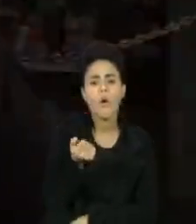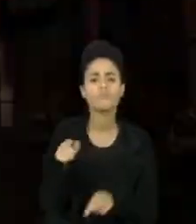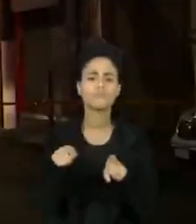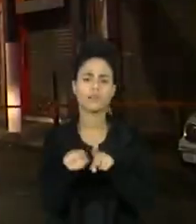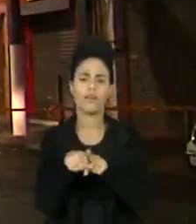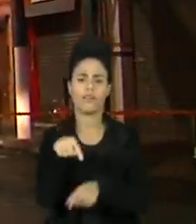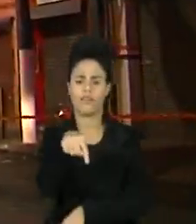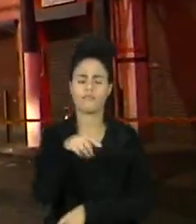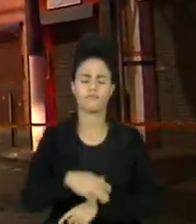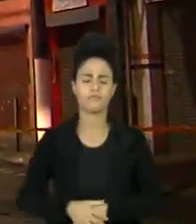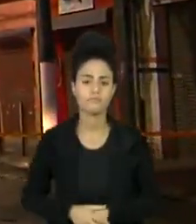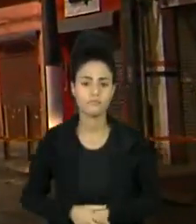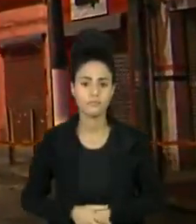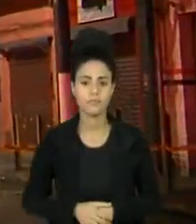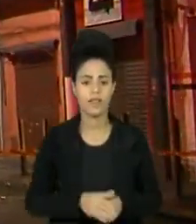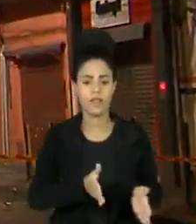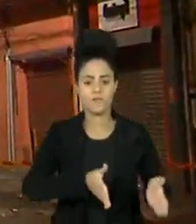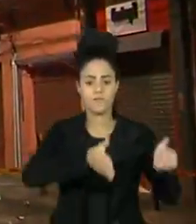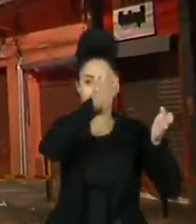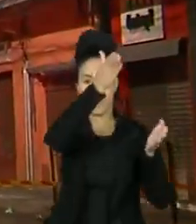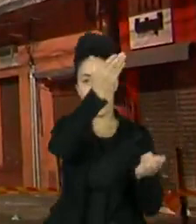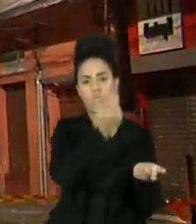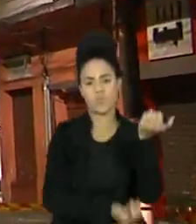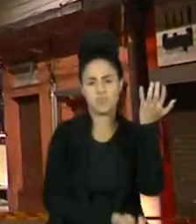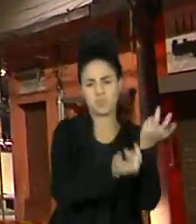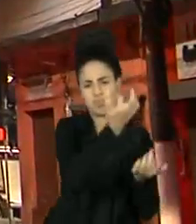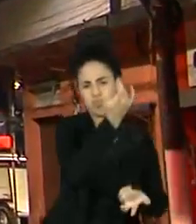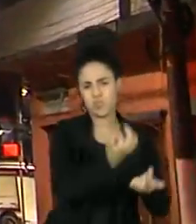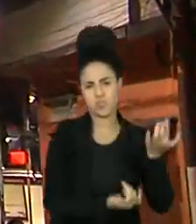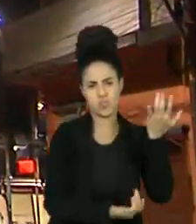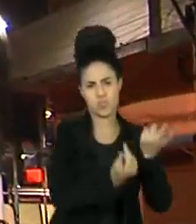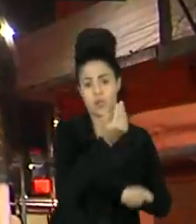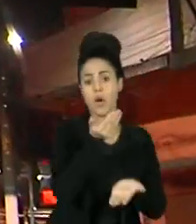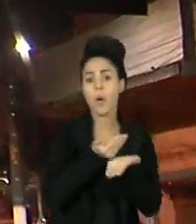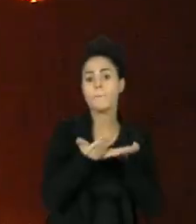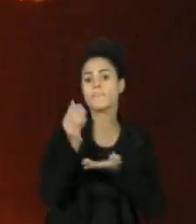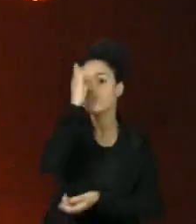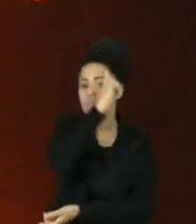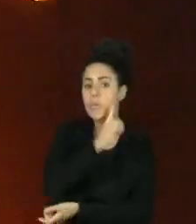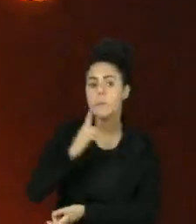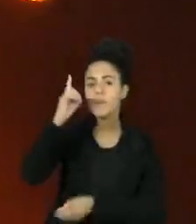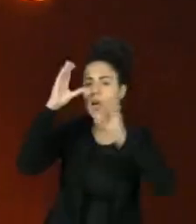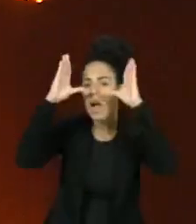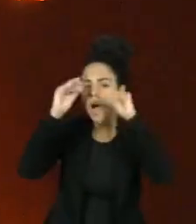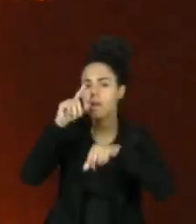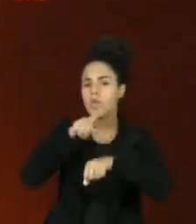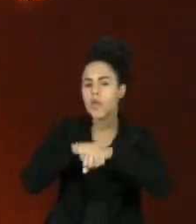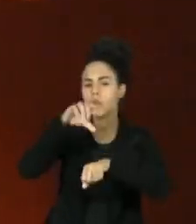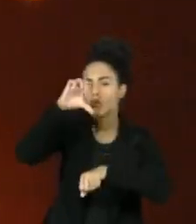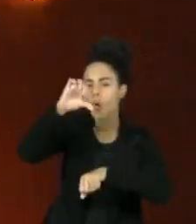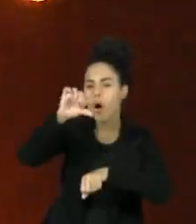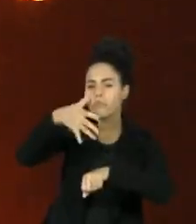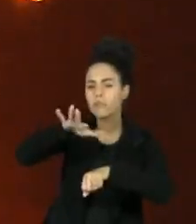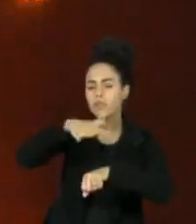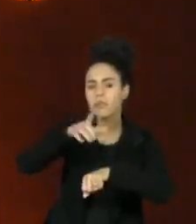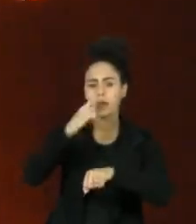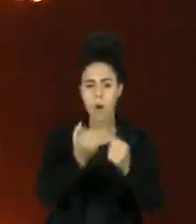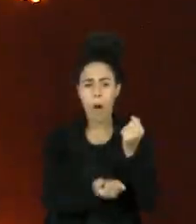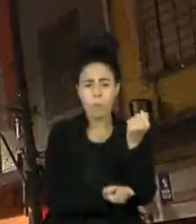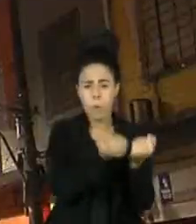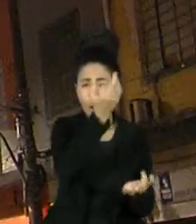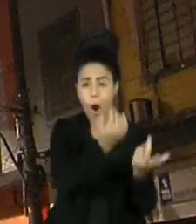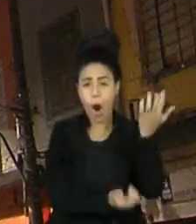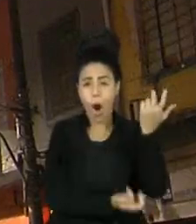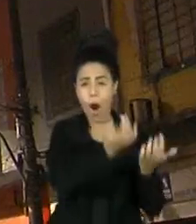também. O incêndio no prédio de 10 andares começou na noite do último domingo, por volta das 9 horas, e consumiu todas